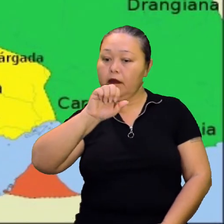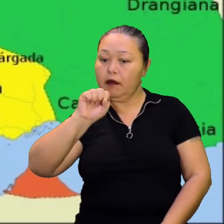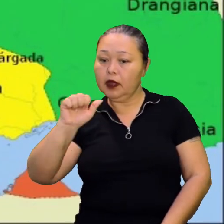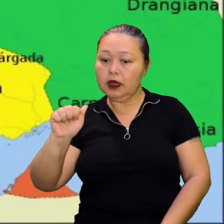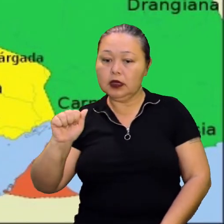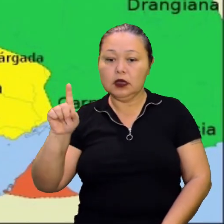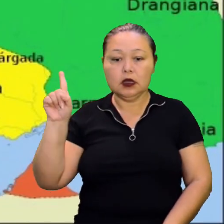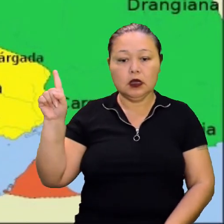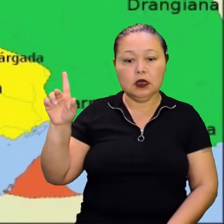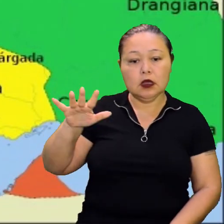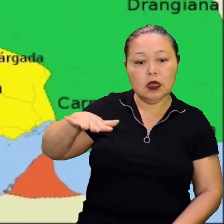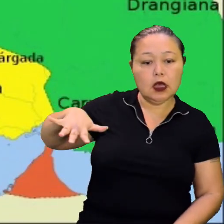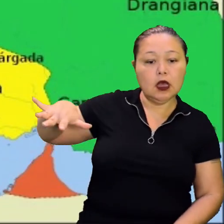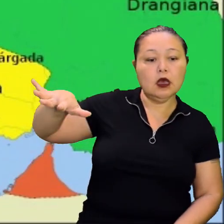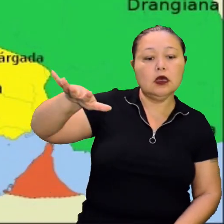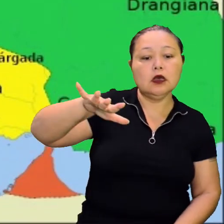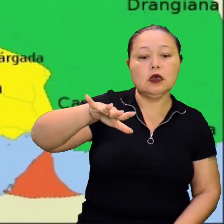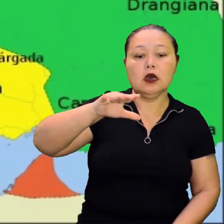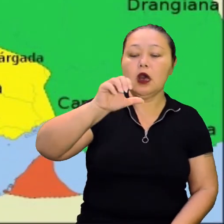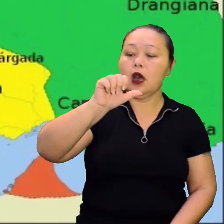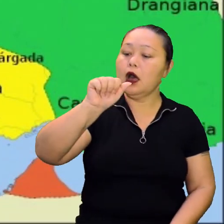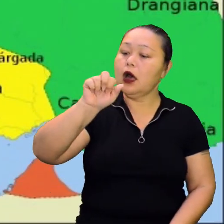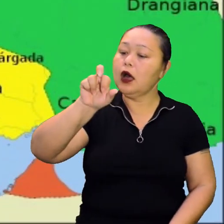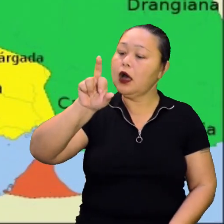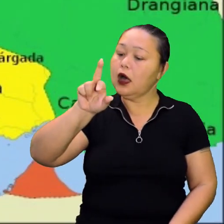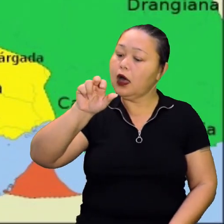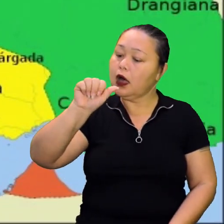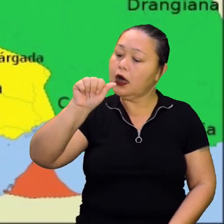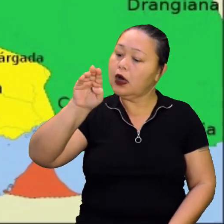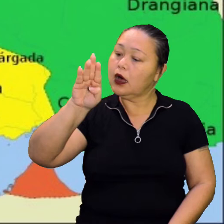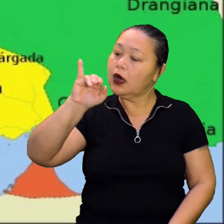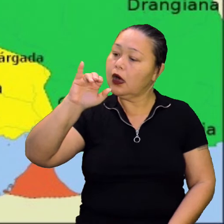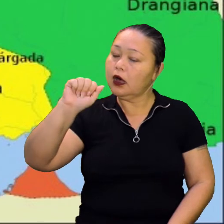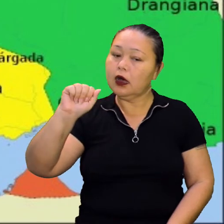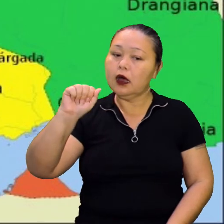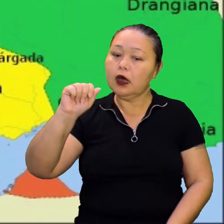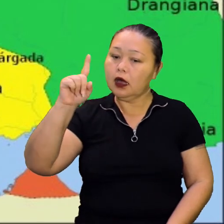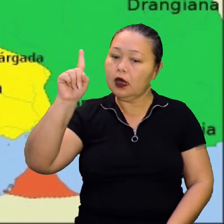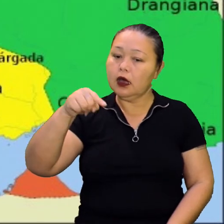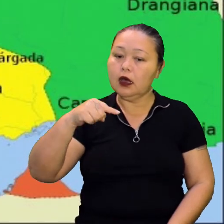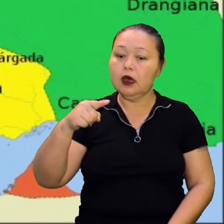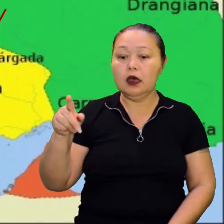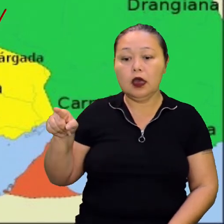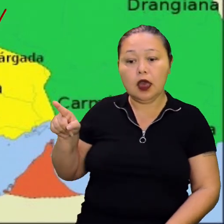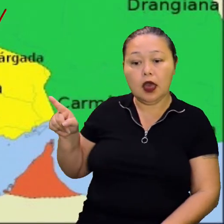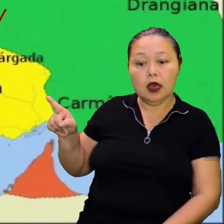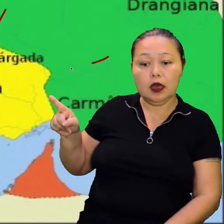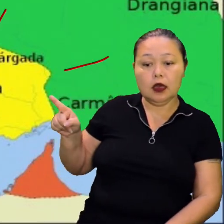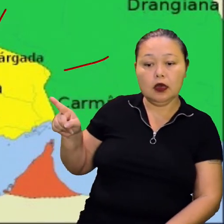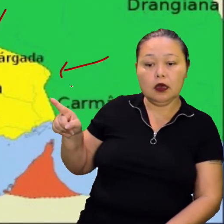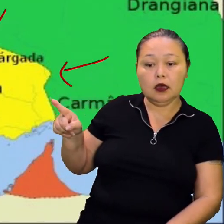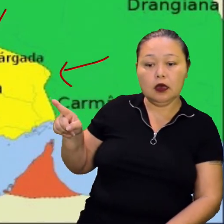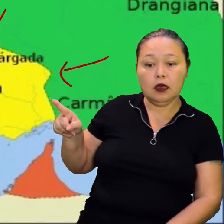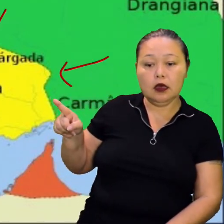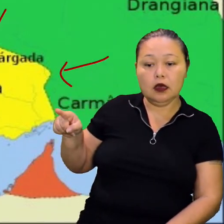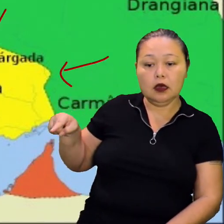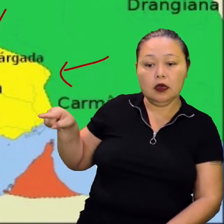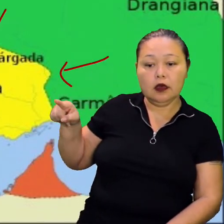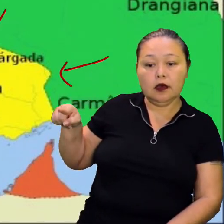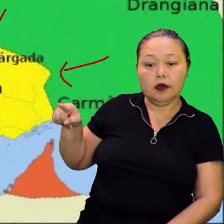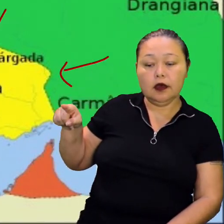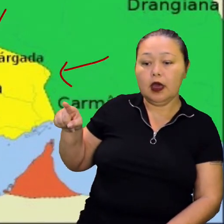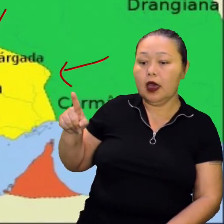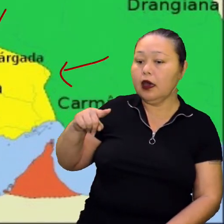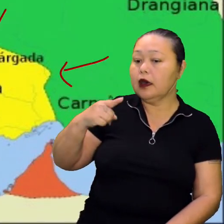tenho aqui a região da Arábia, ó. O amarelo é o Pérsia. Está aqui ela,